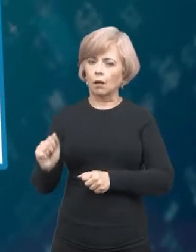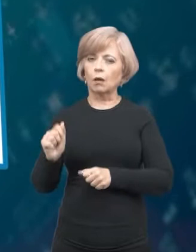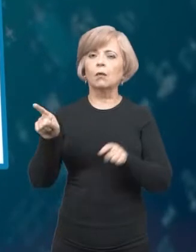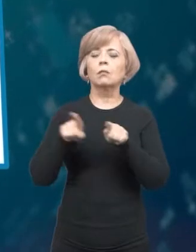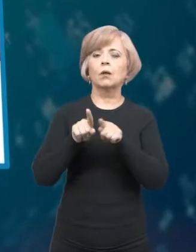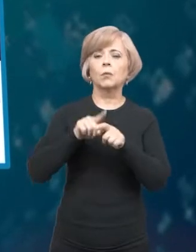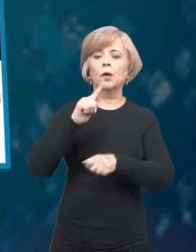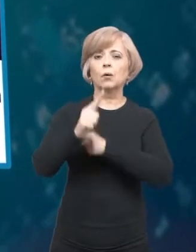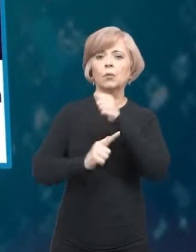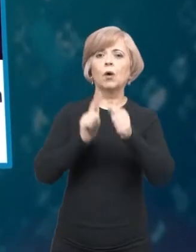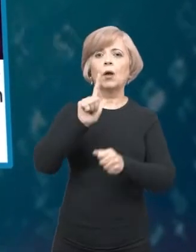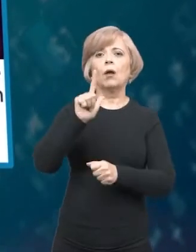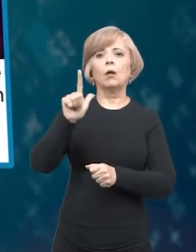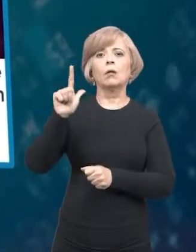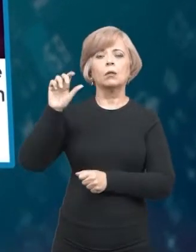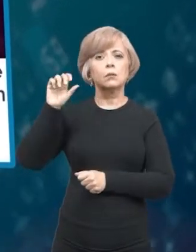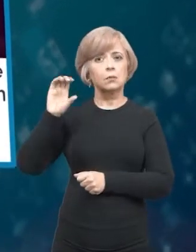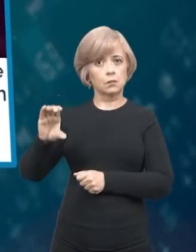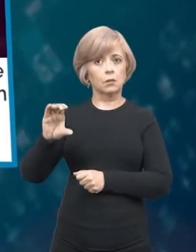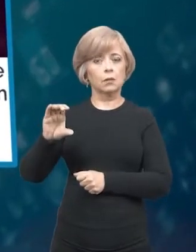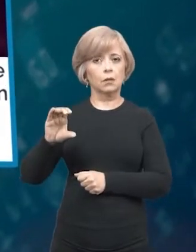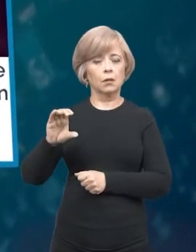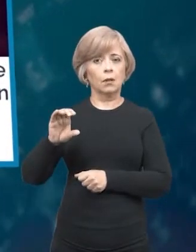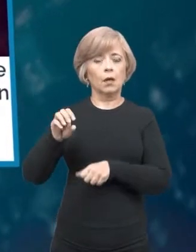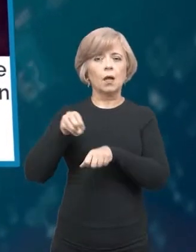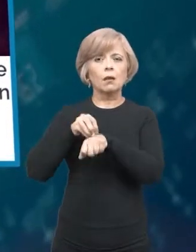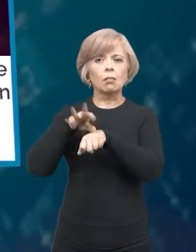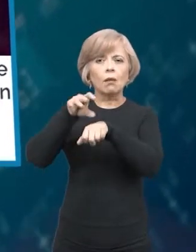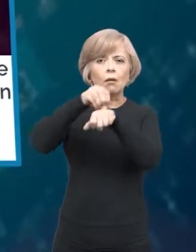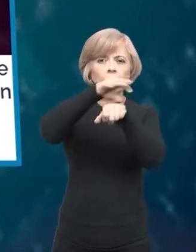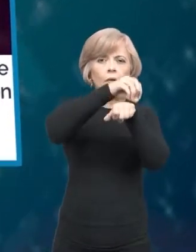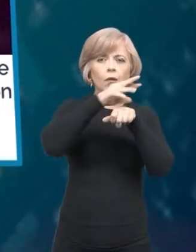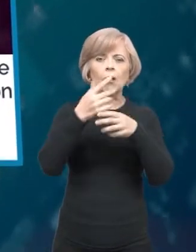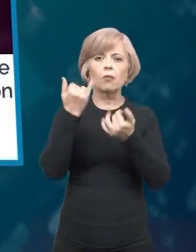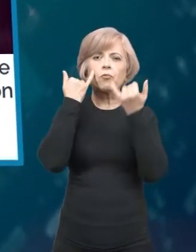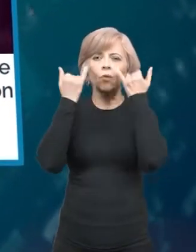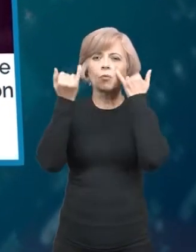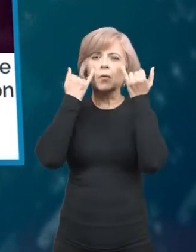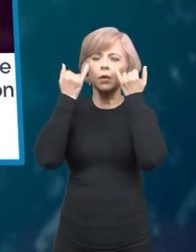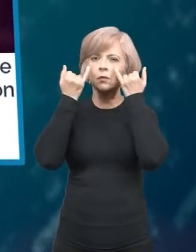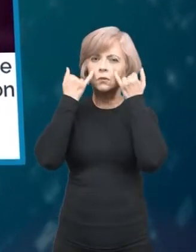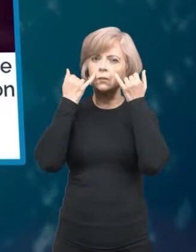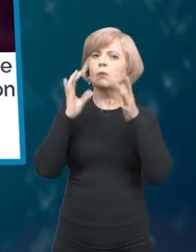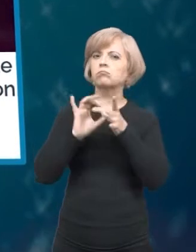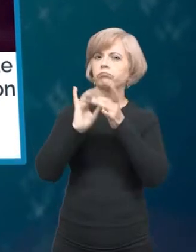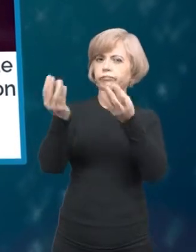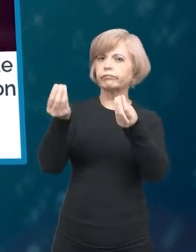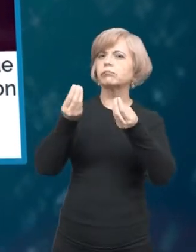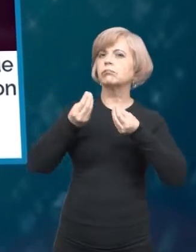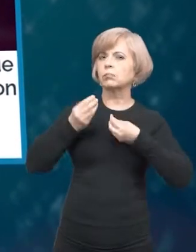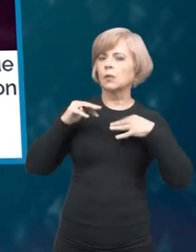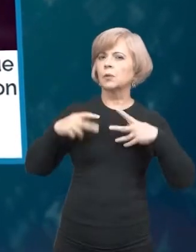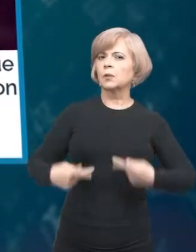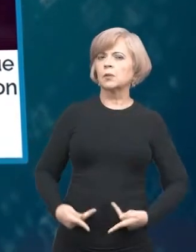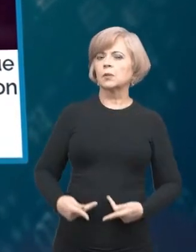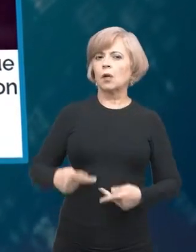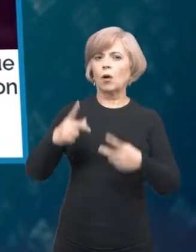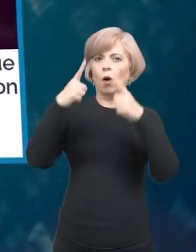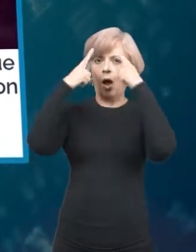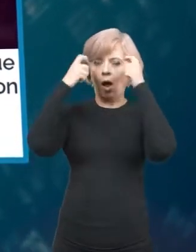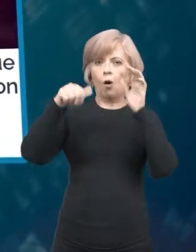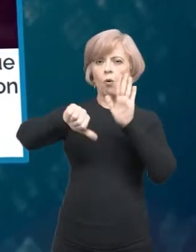LLC disponibilizassem dados telemáticos solicitados pelo Grupo de Atuação Especial de Combate ao